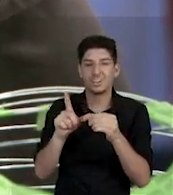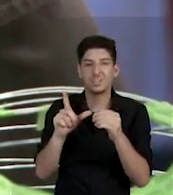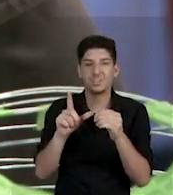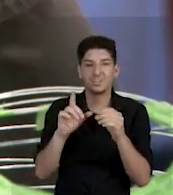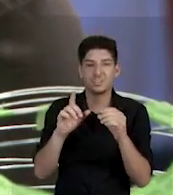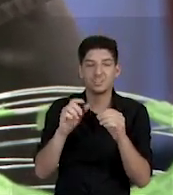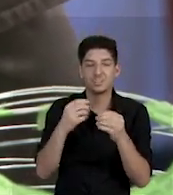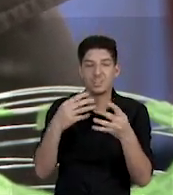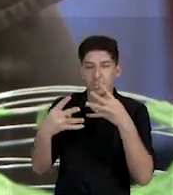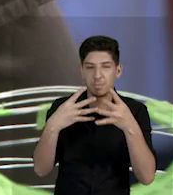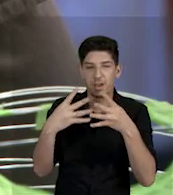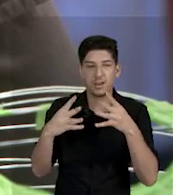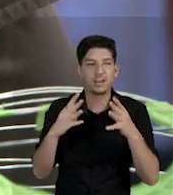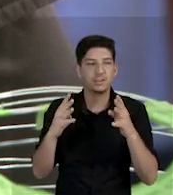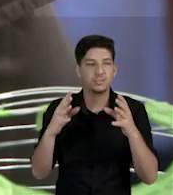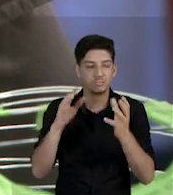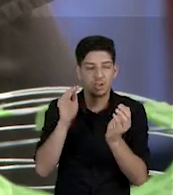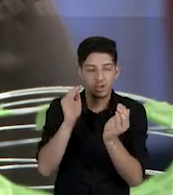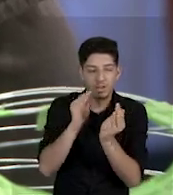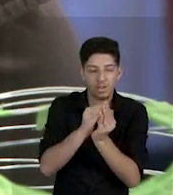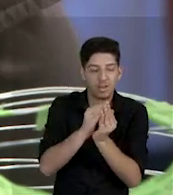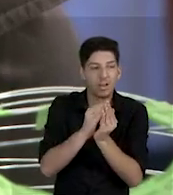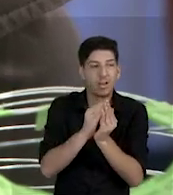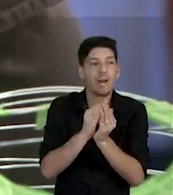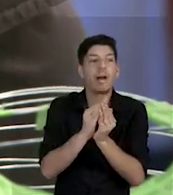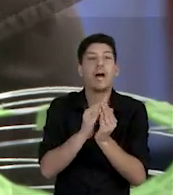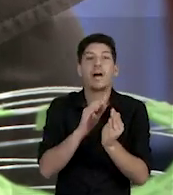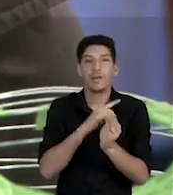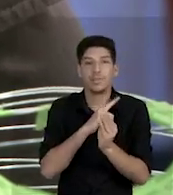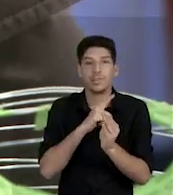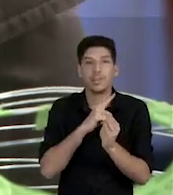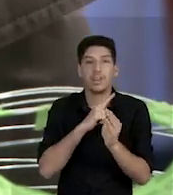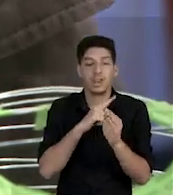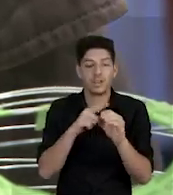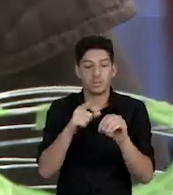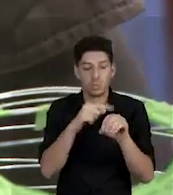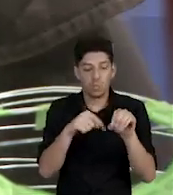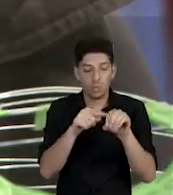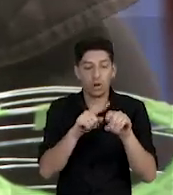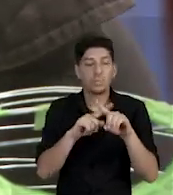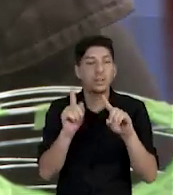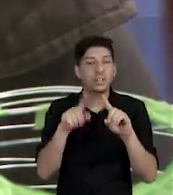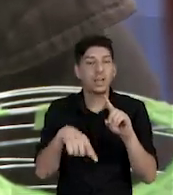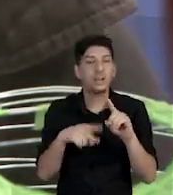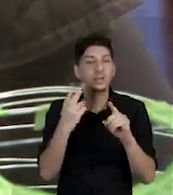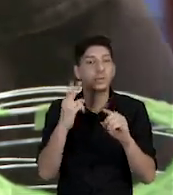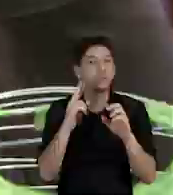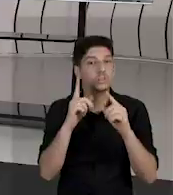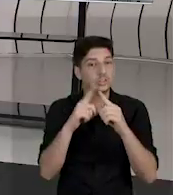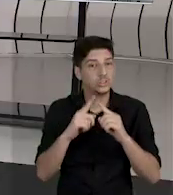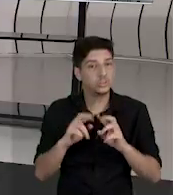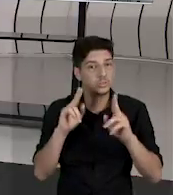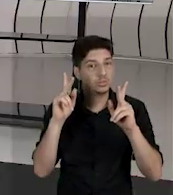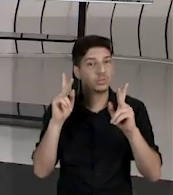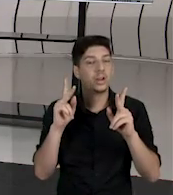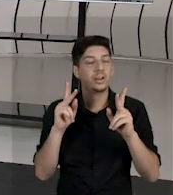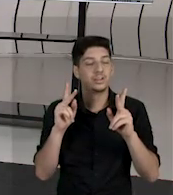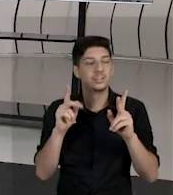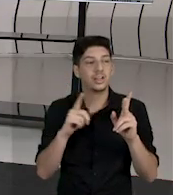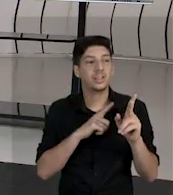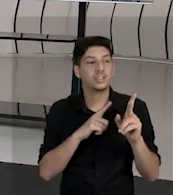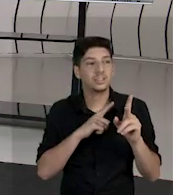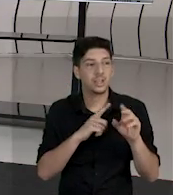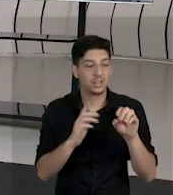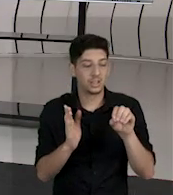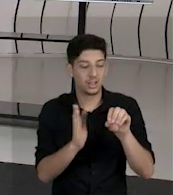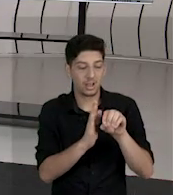vai existir também na parte do globo ocular, mas nós vamos ver que são dois tipos diferentes de líquidos que estão na parte